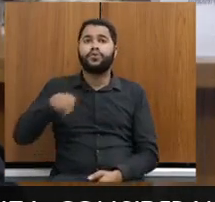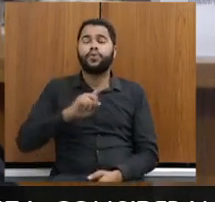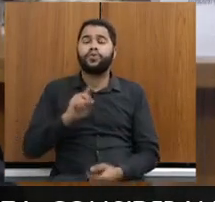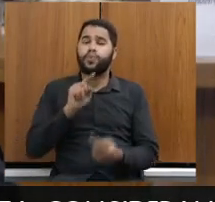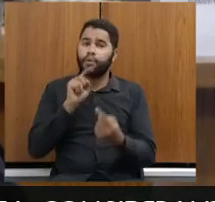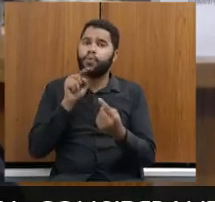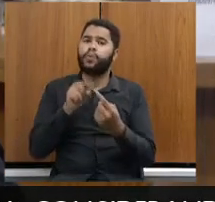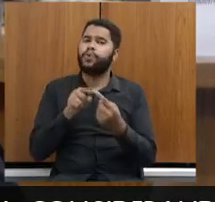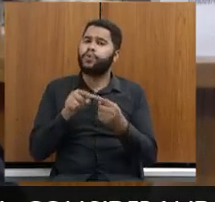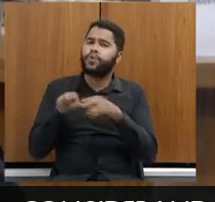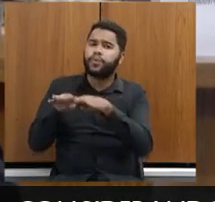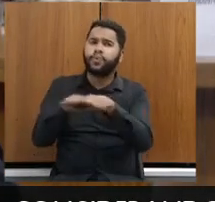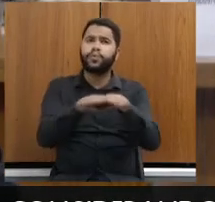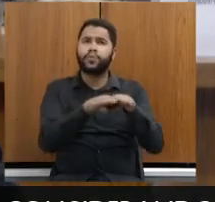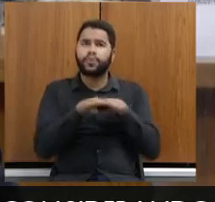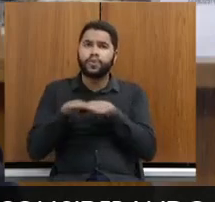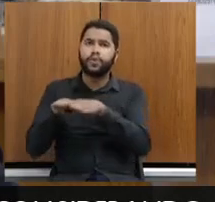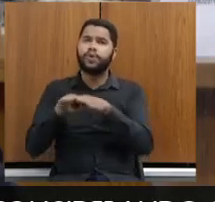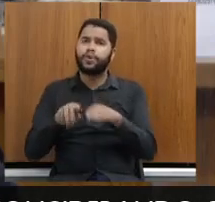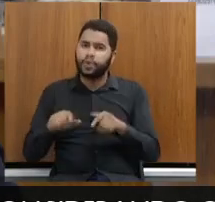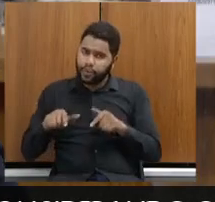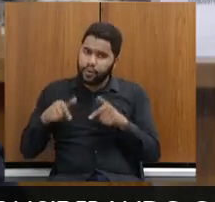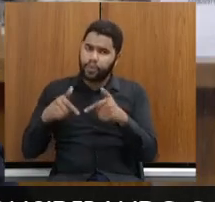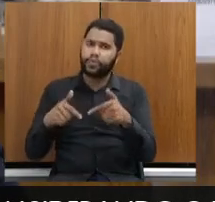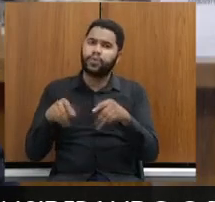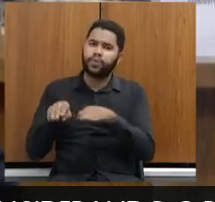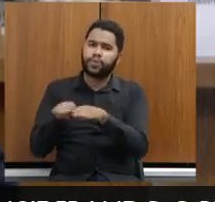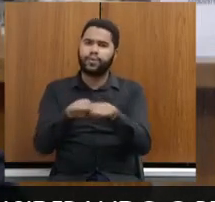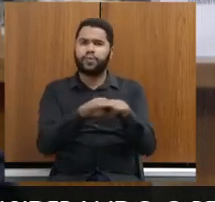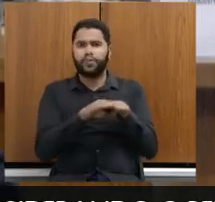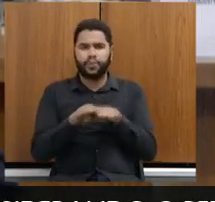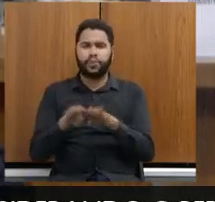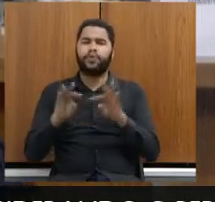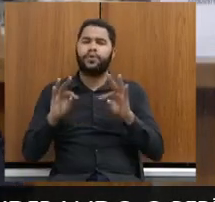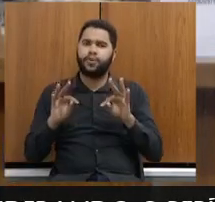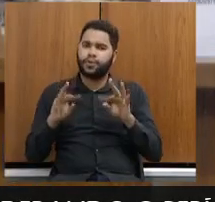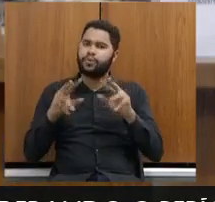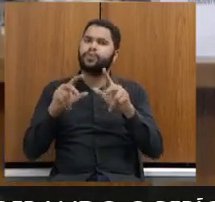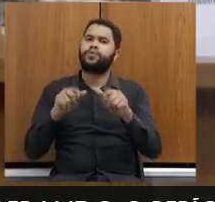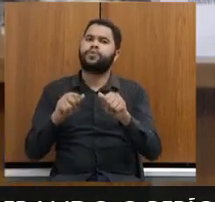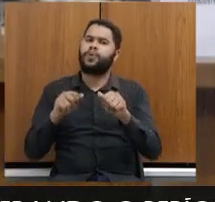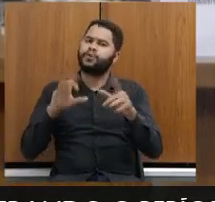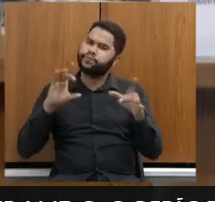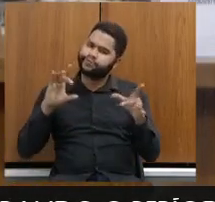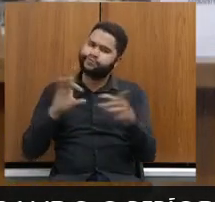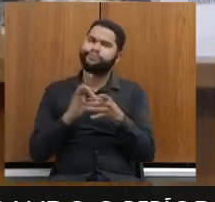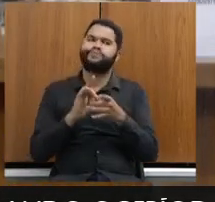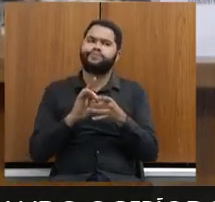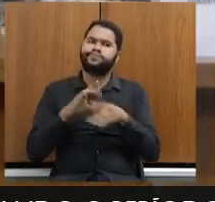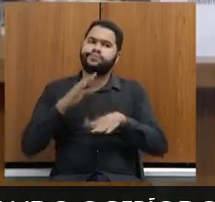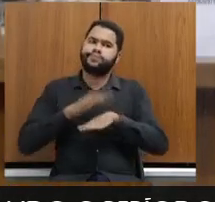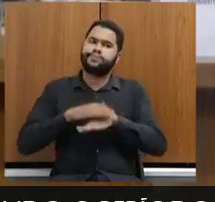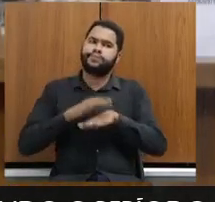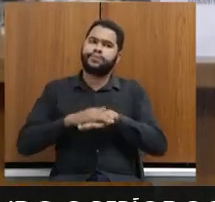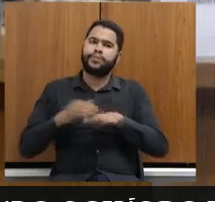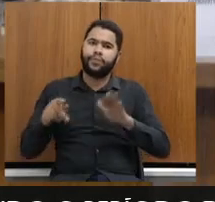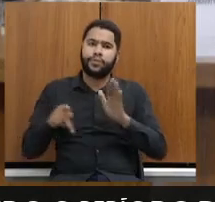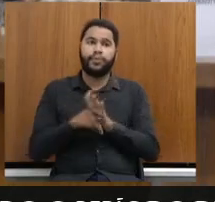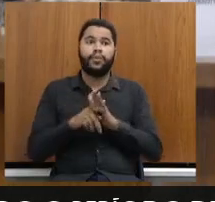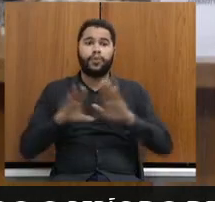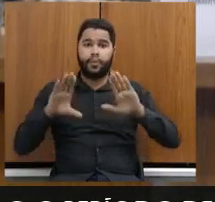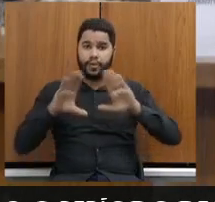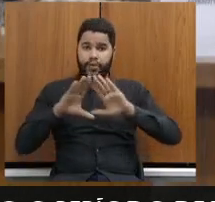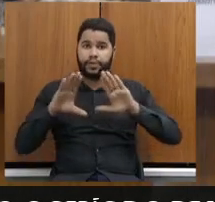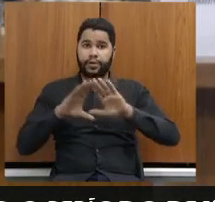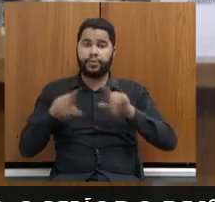o nosso objetivo é comum né a nossa luta é comum então Acho que todos nós aqui a integração faz parte da Assembleia também